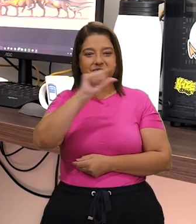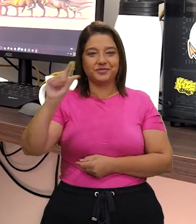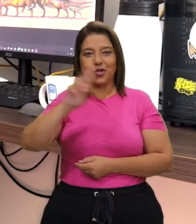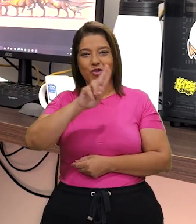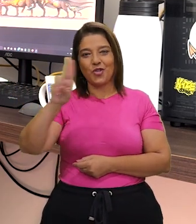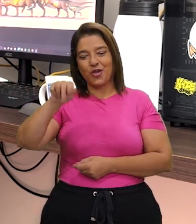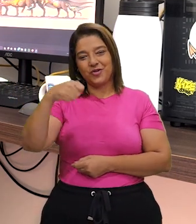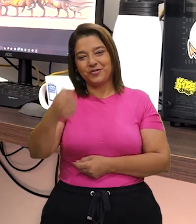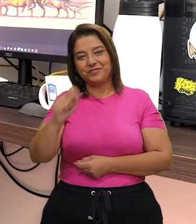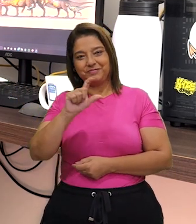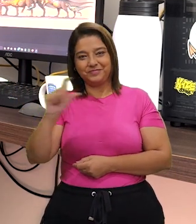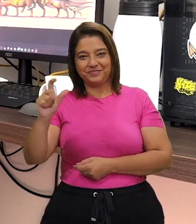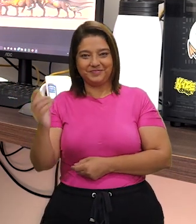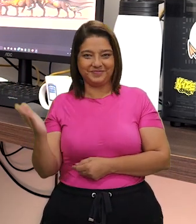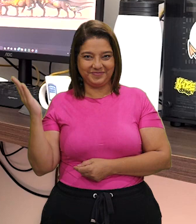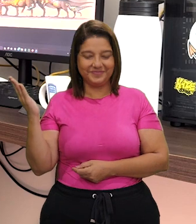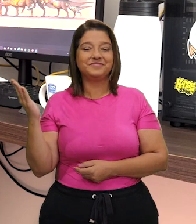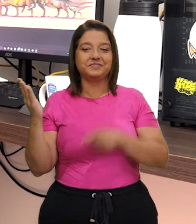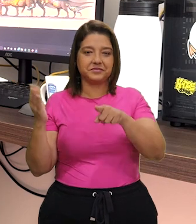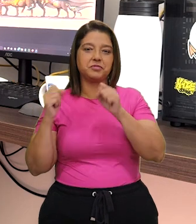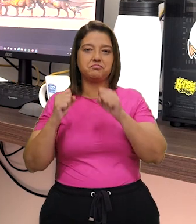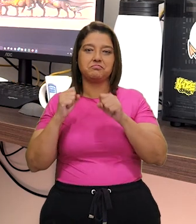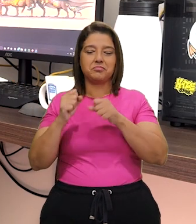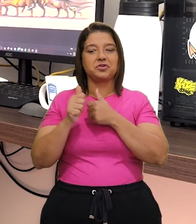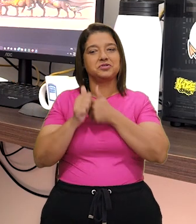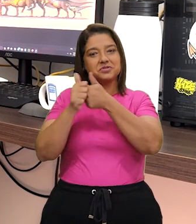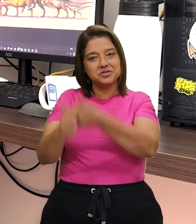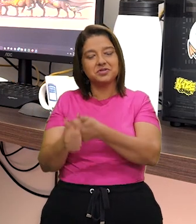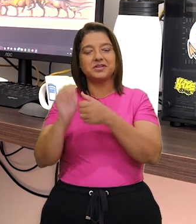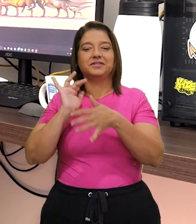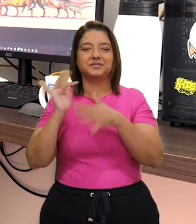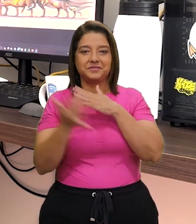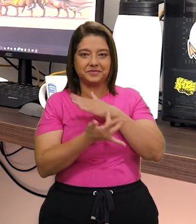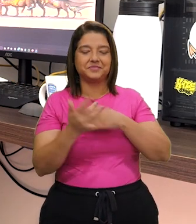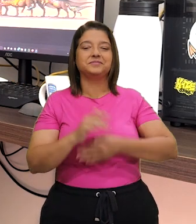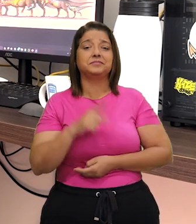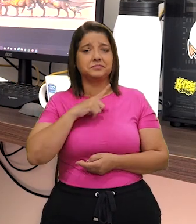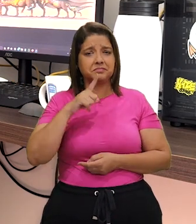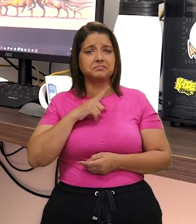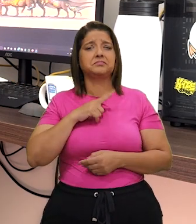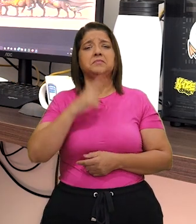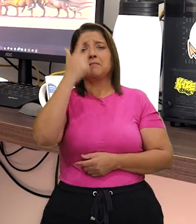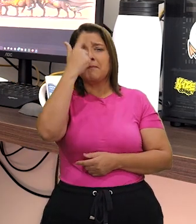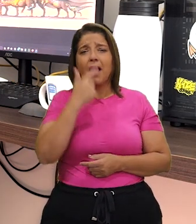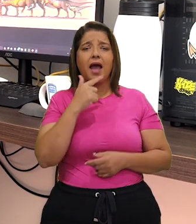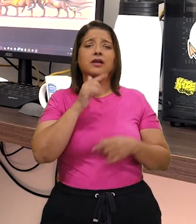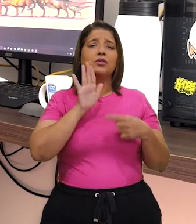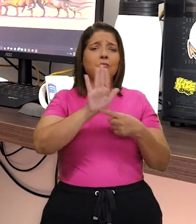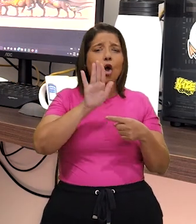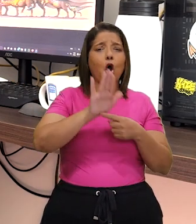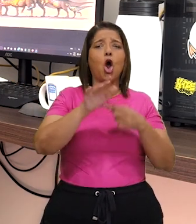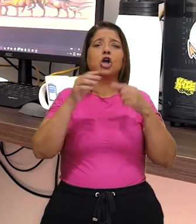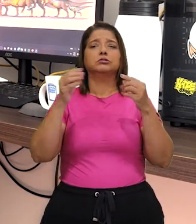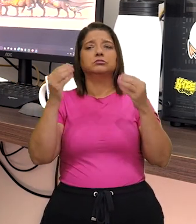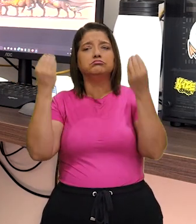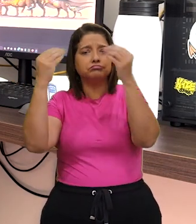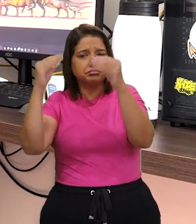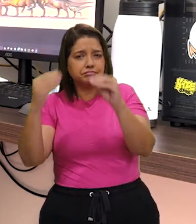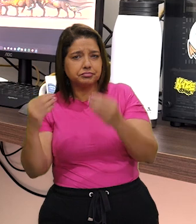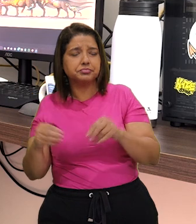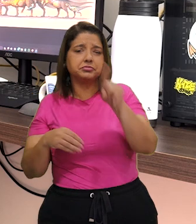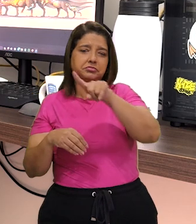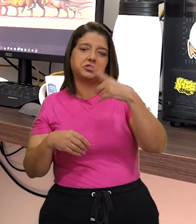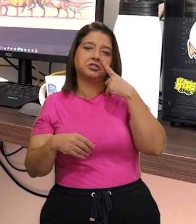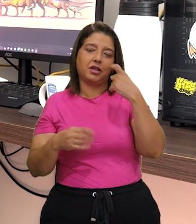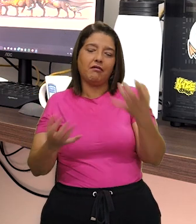também e eu posto menos lá mas também tem lá as imagens em HD para quem tiver interesse em ver